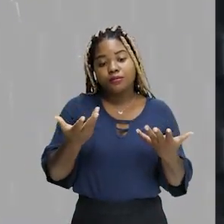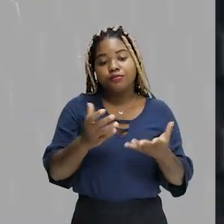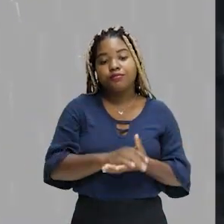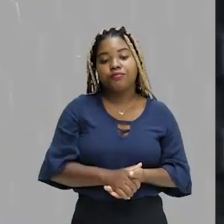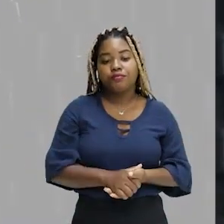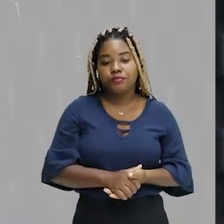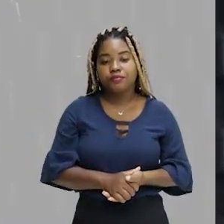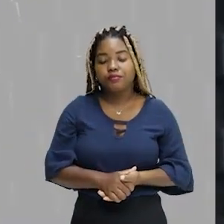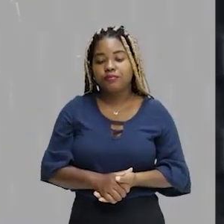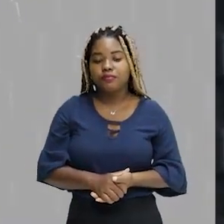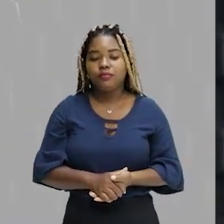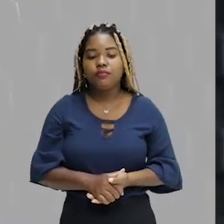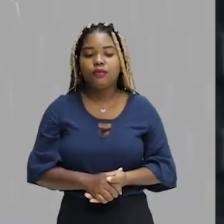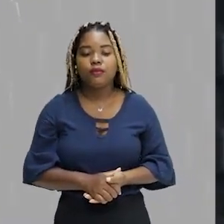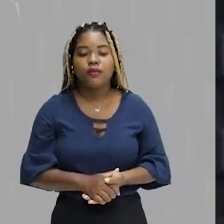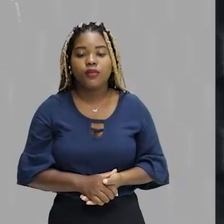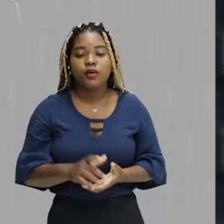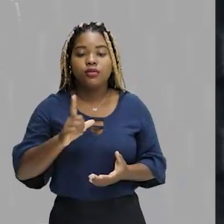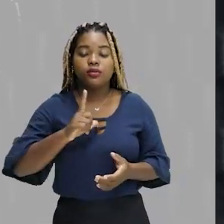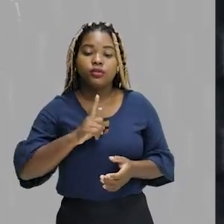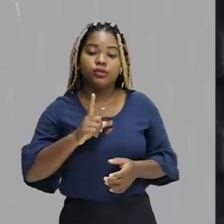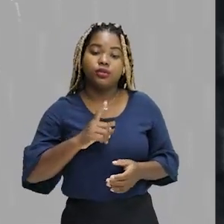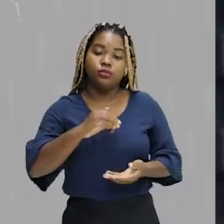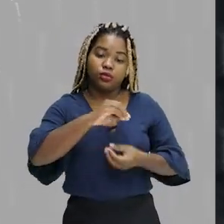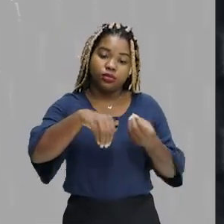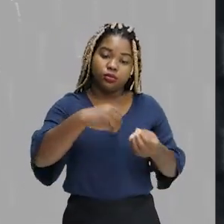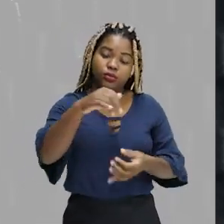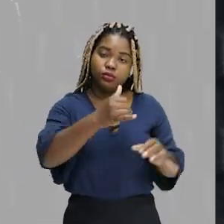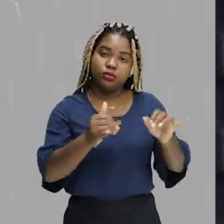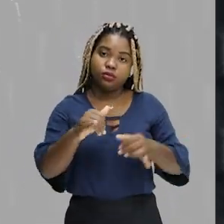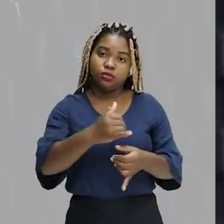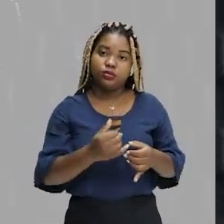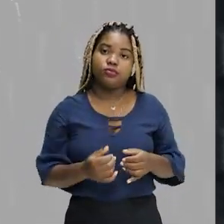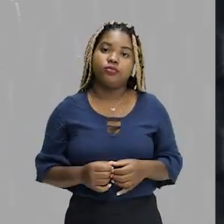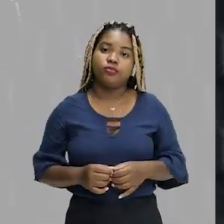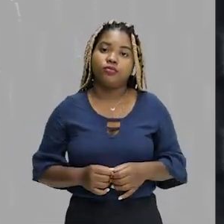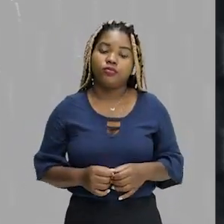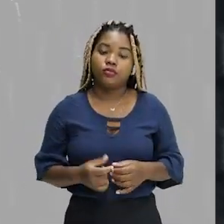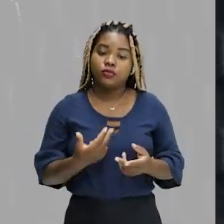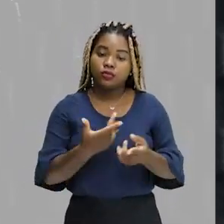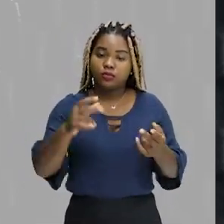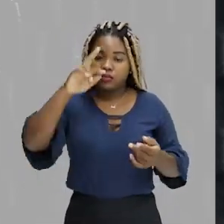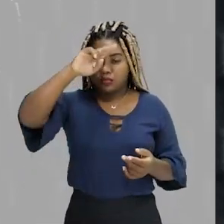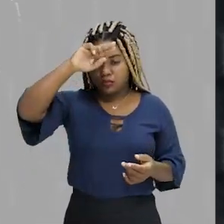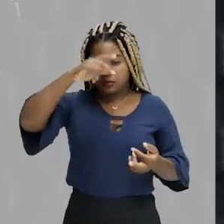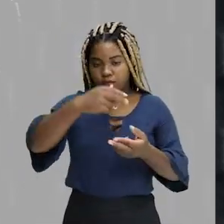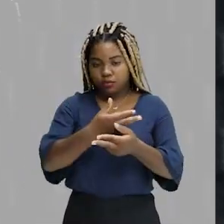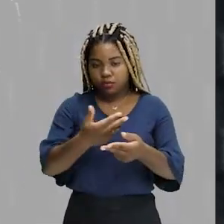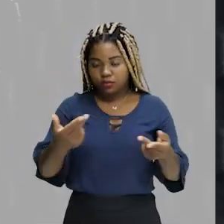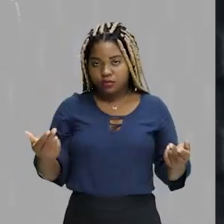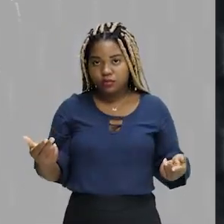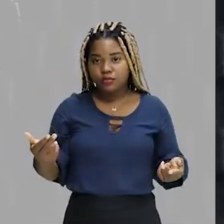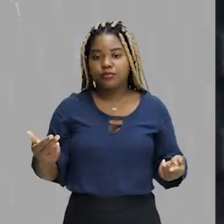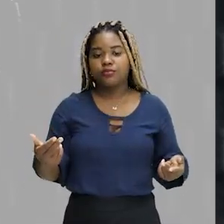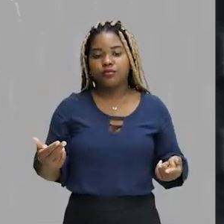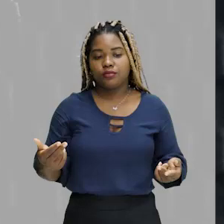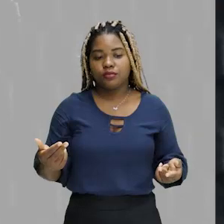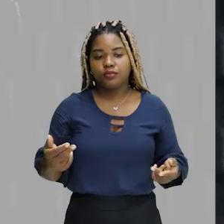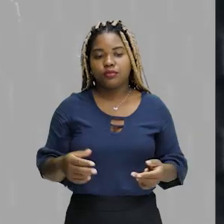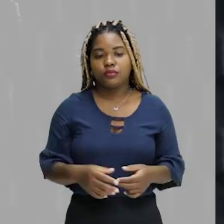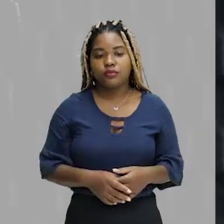nós temos aqui as substâncias, belezas, os diversos insetos, né? Nós temos aqui a sua